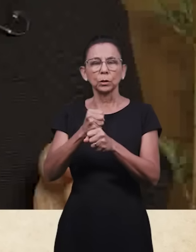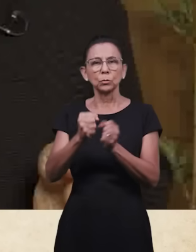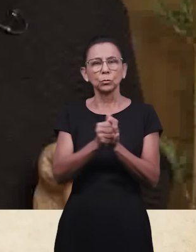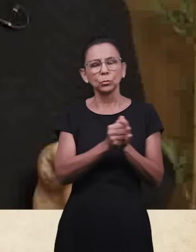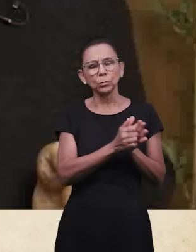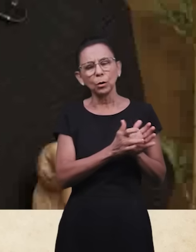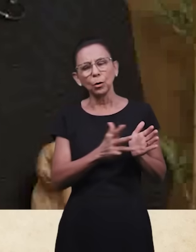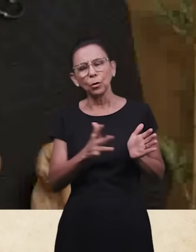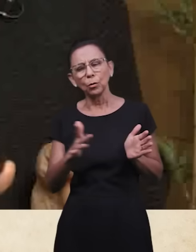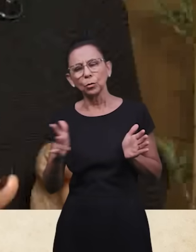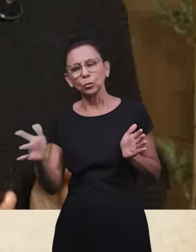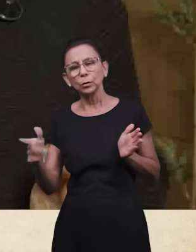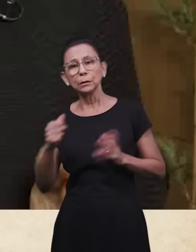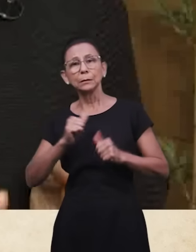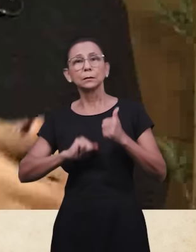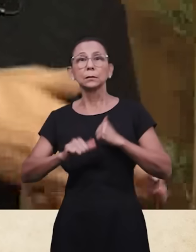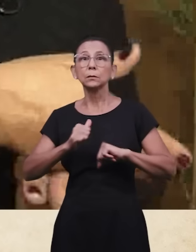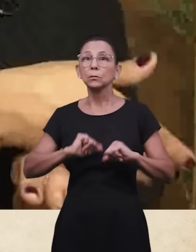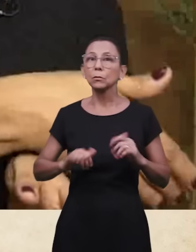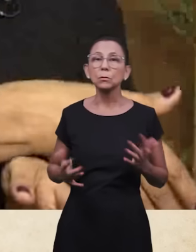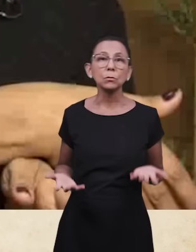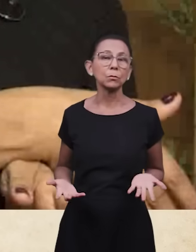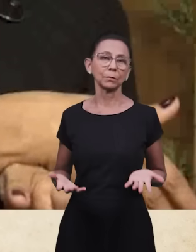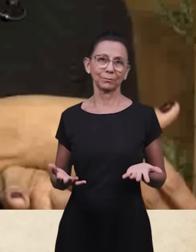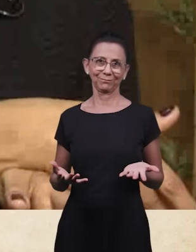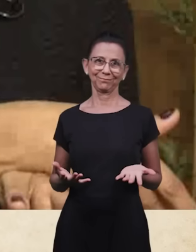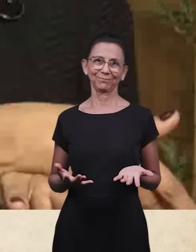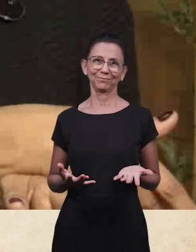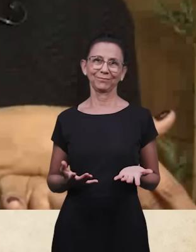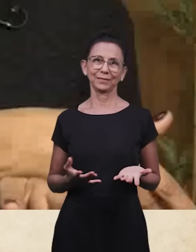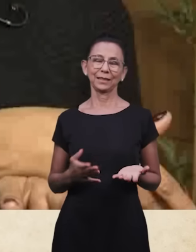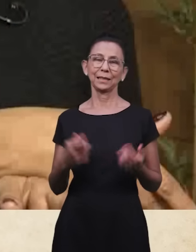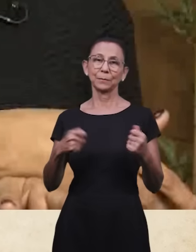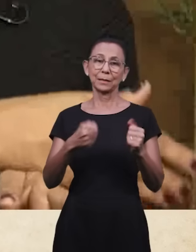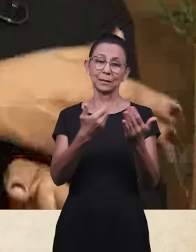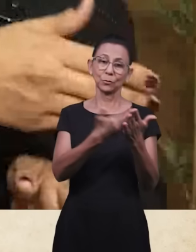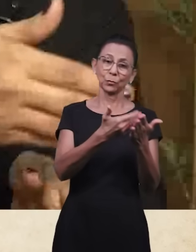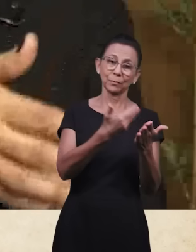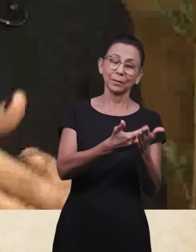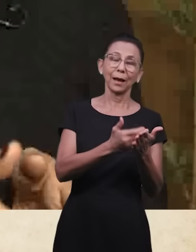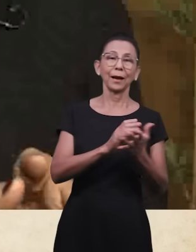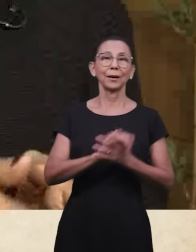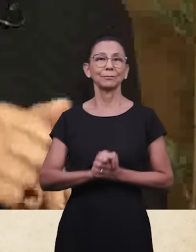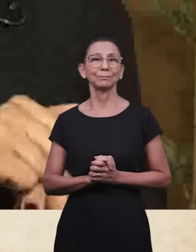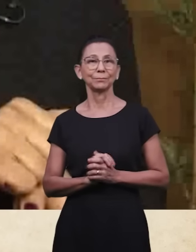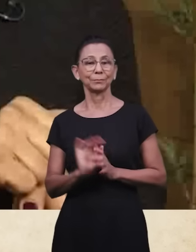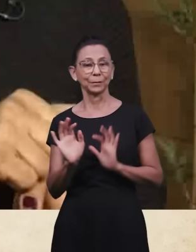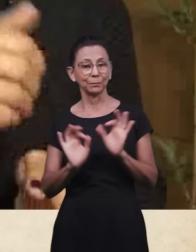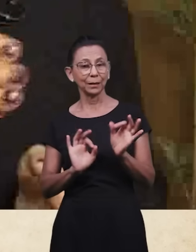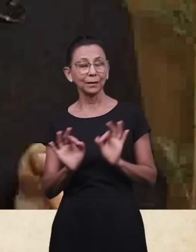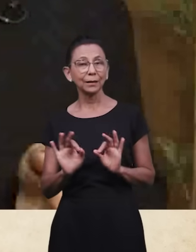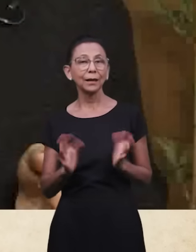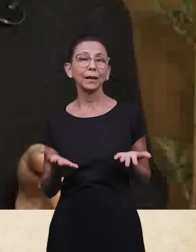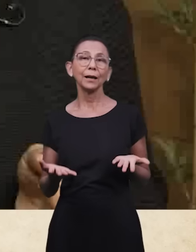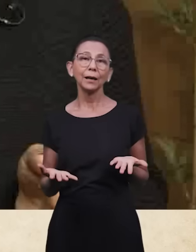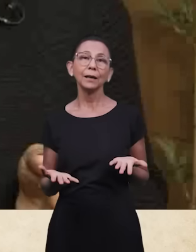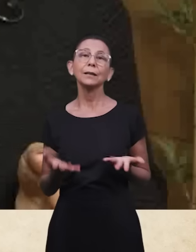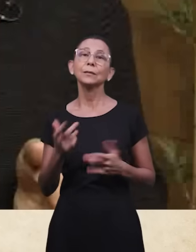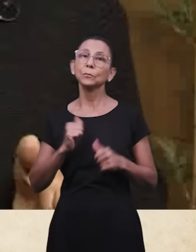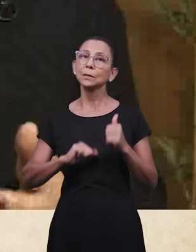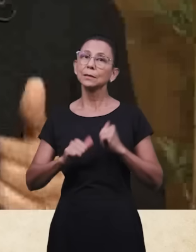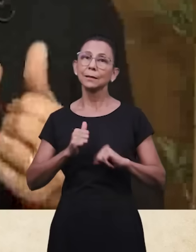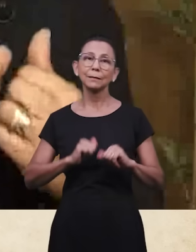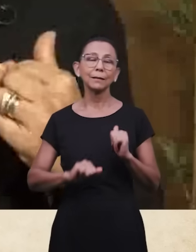do ano ele se sinta ansioso até novembro, porque ele tem que se preparar, ele tem que